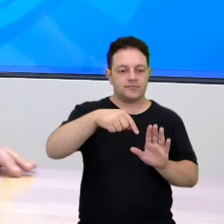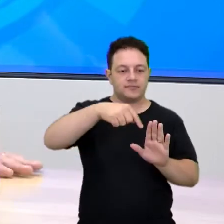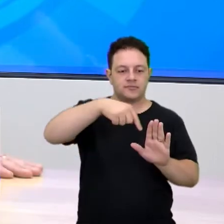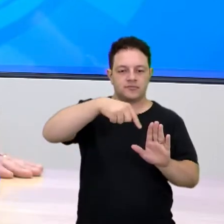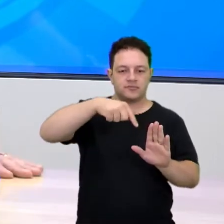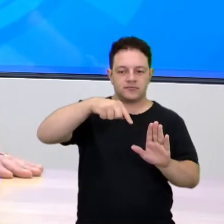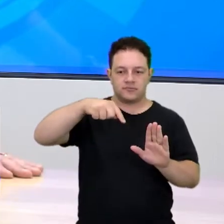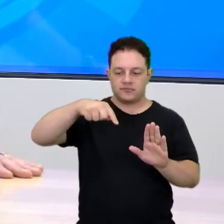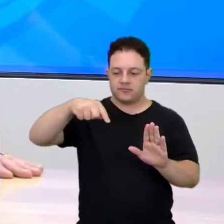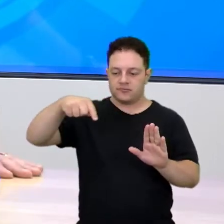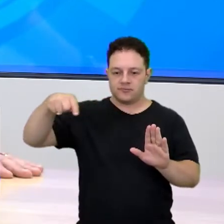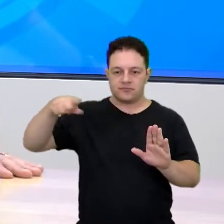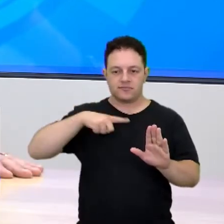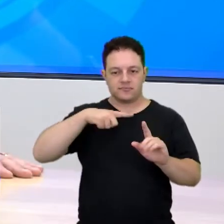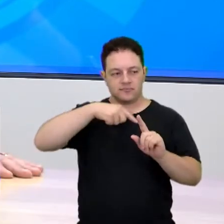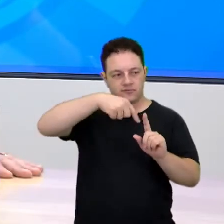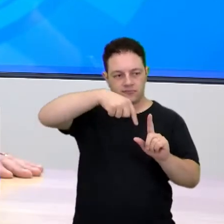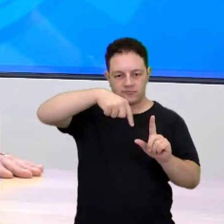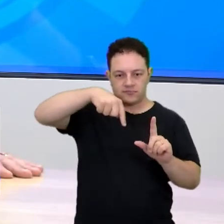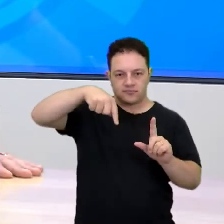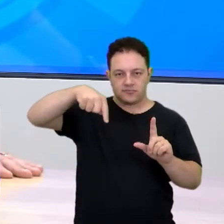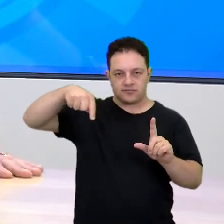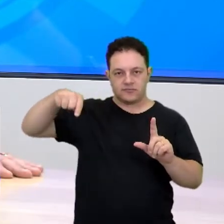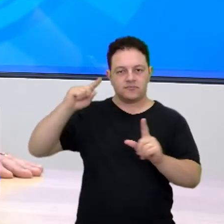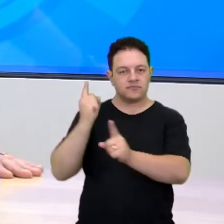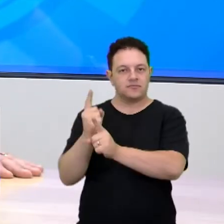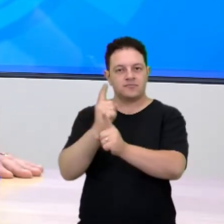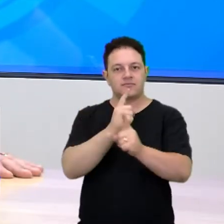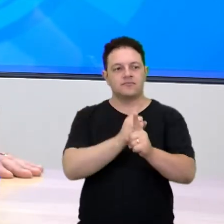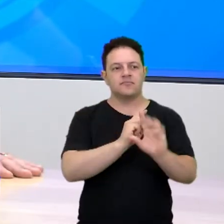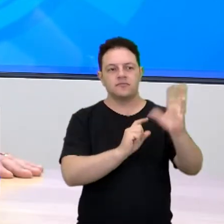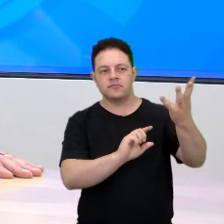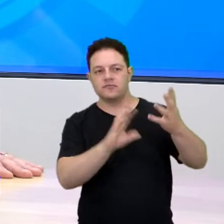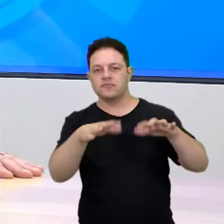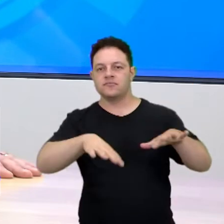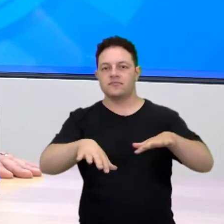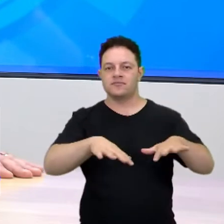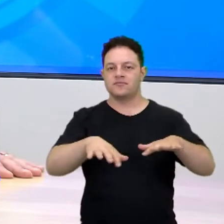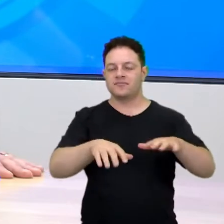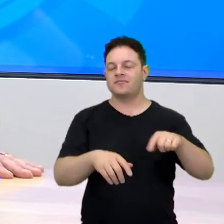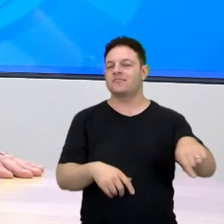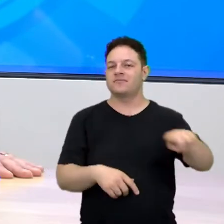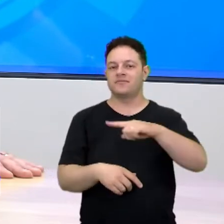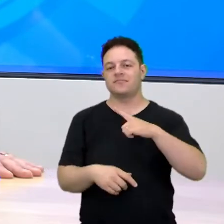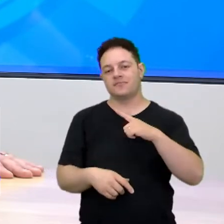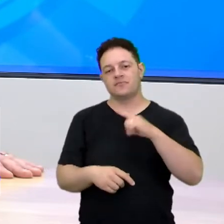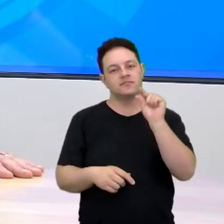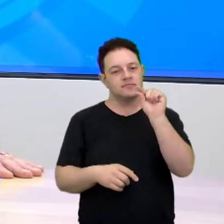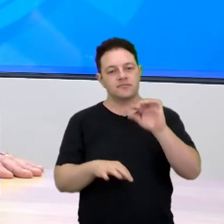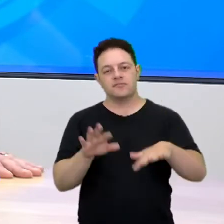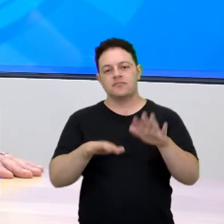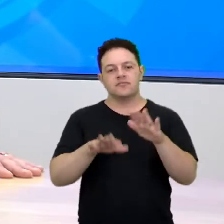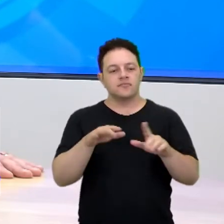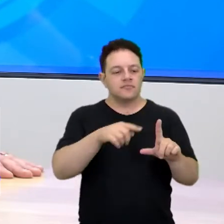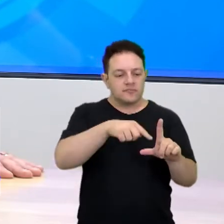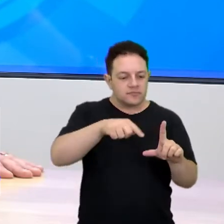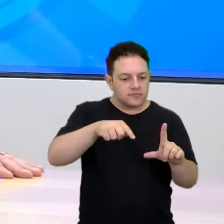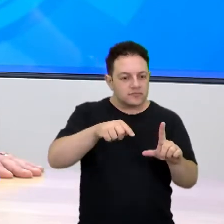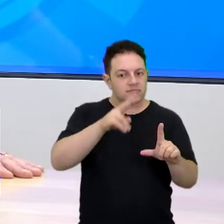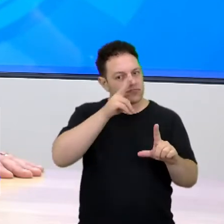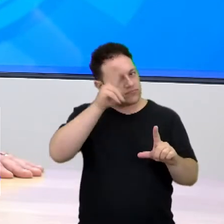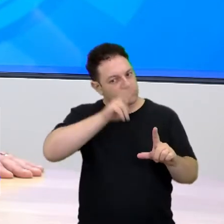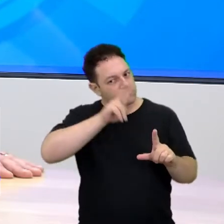as ondas magnéticas, as ondas sísmicas, né, que aconteciam, né, do tremor de terra, e mais ou menos se identificava